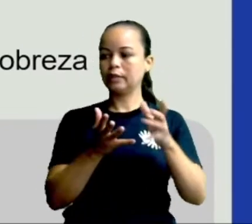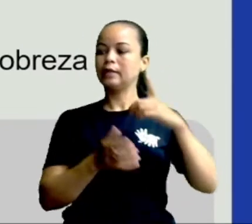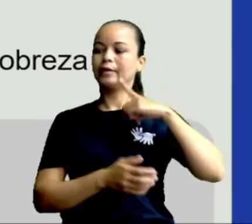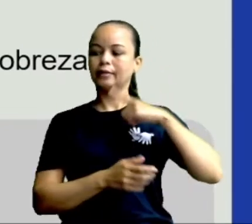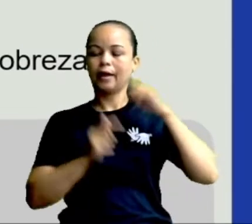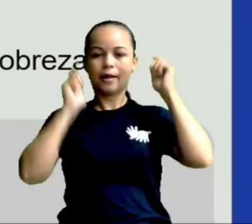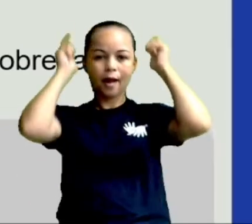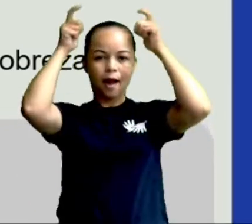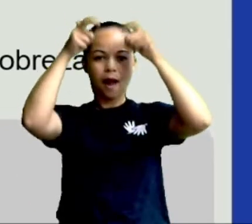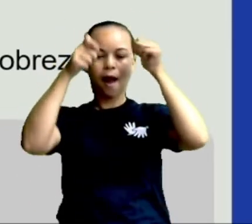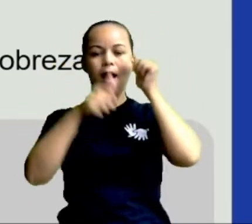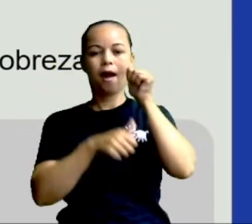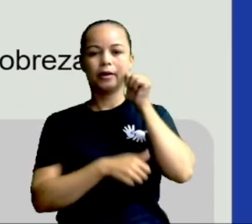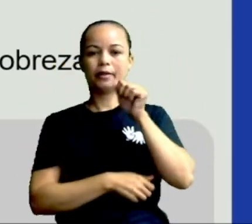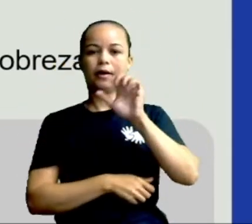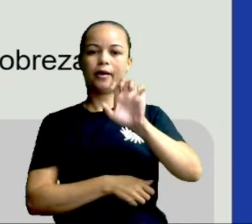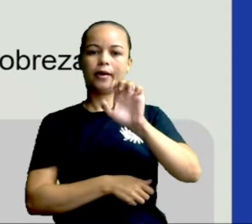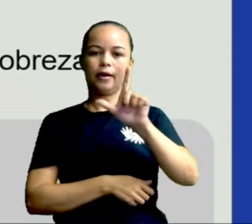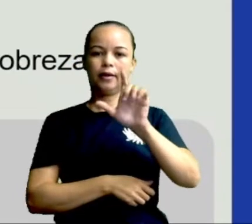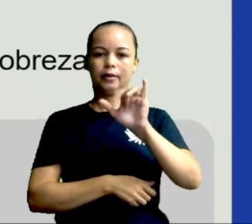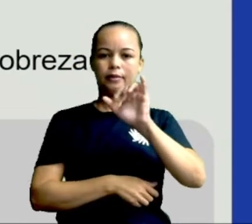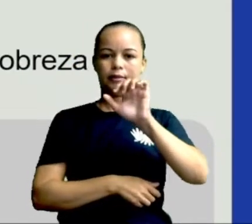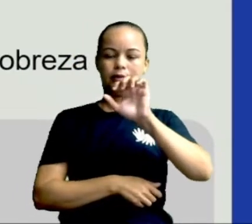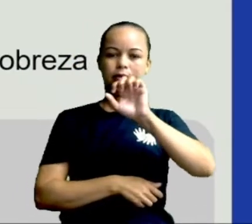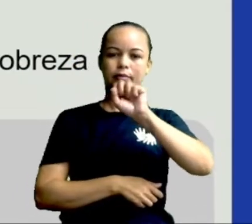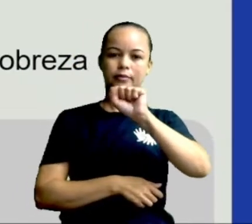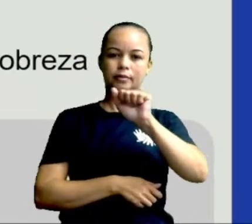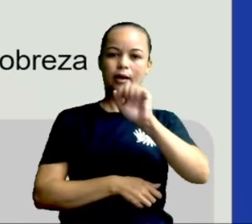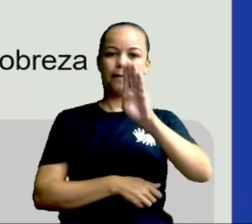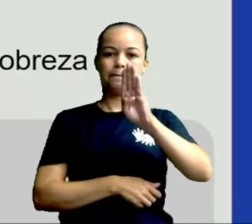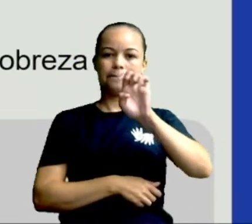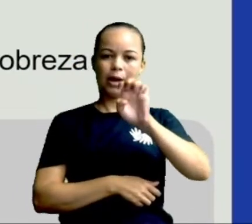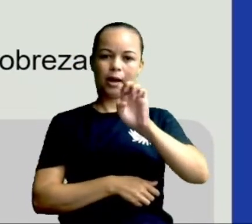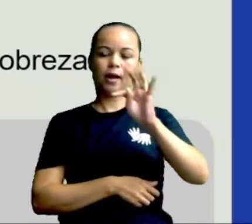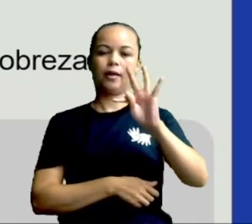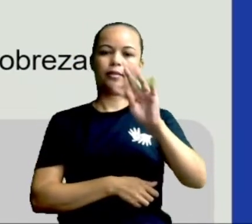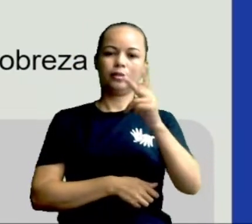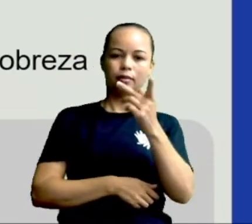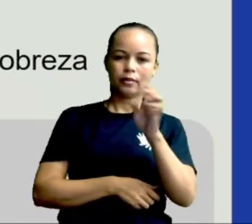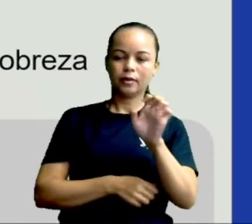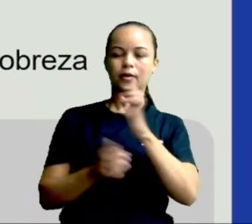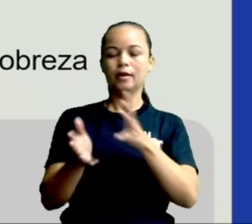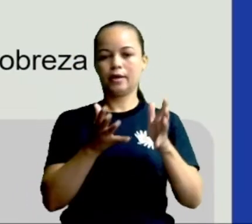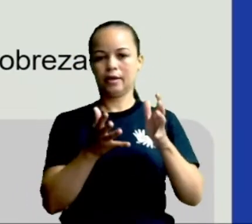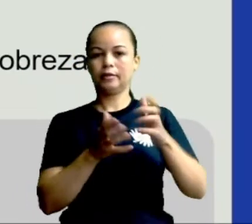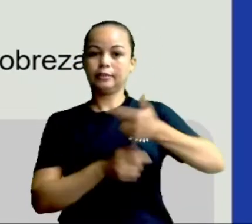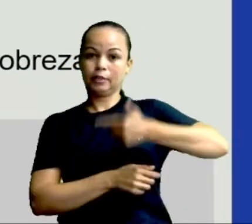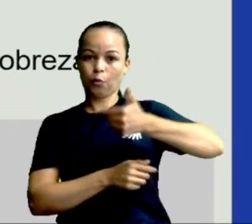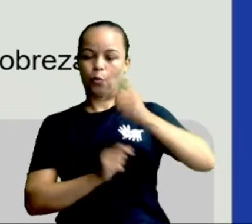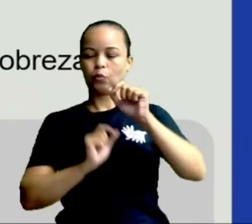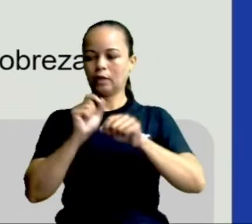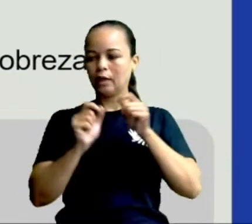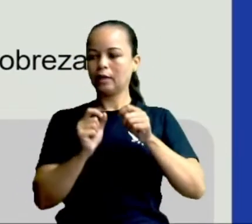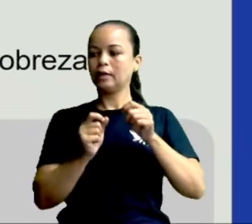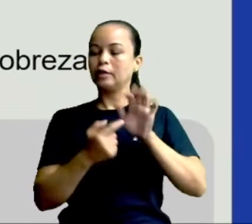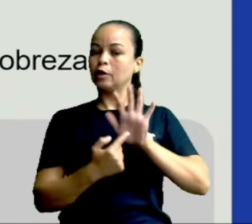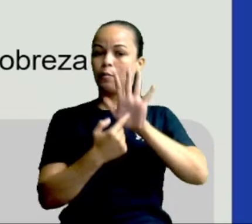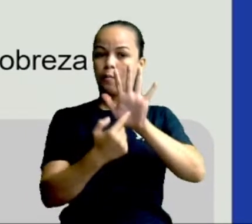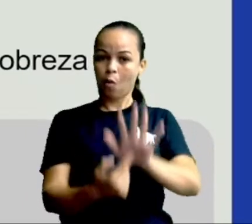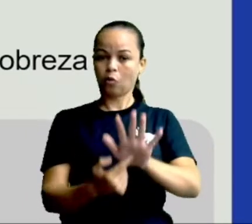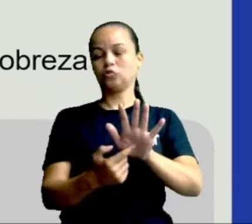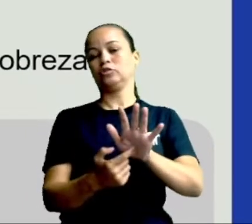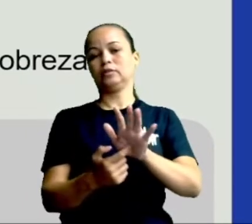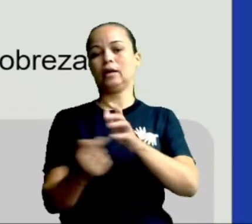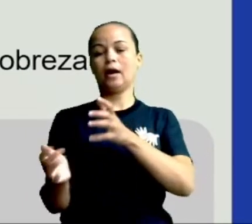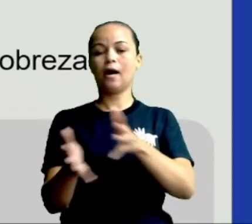2ª ainda como chefe de estado para que representa o Reino Unido a Inglaterra apenas de forma